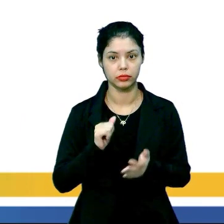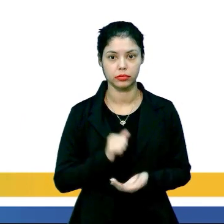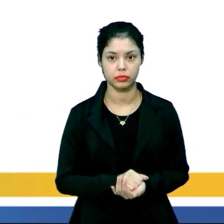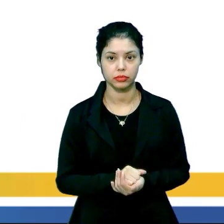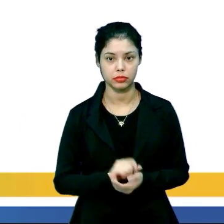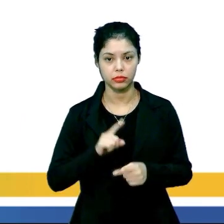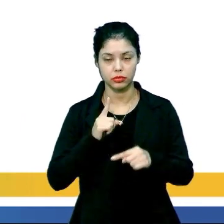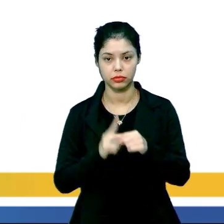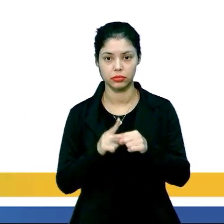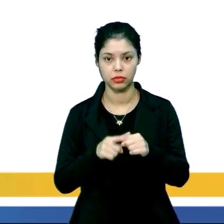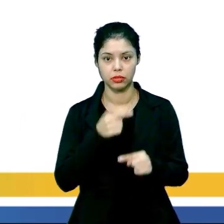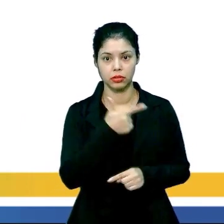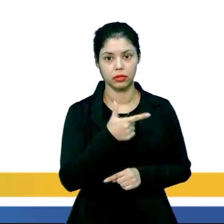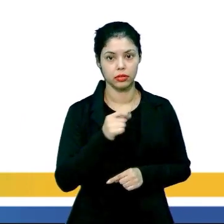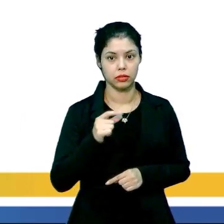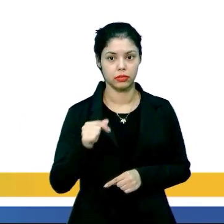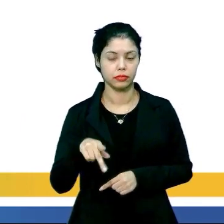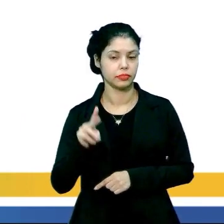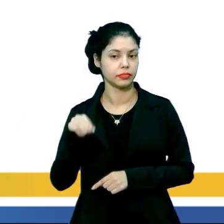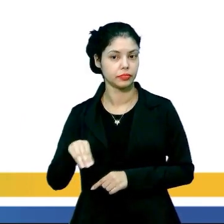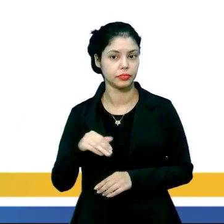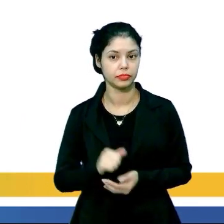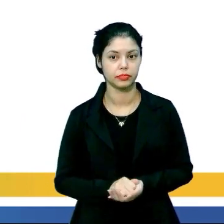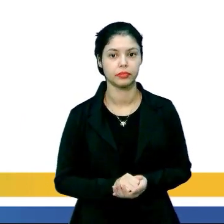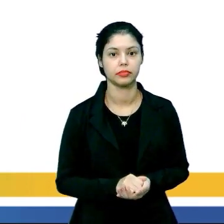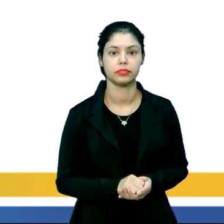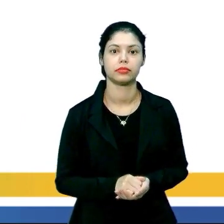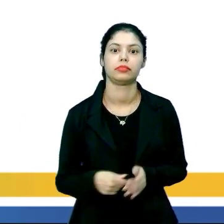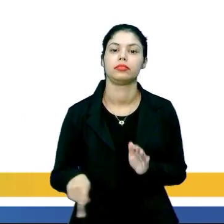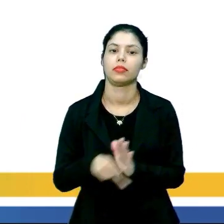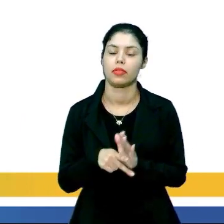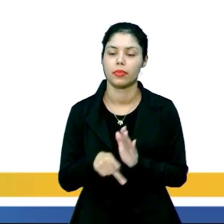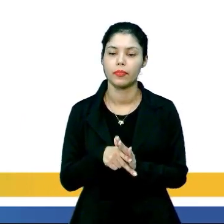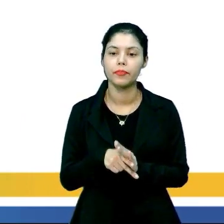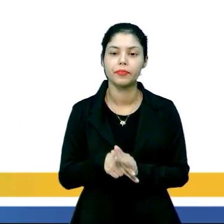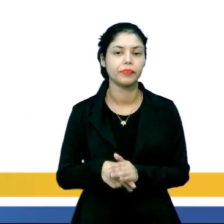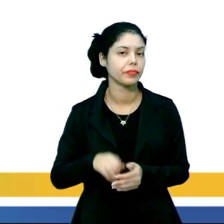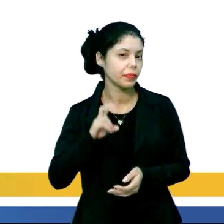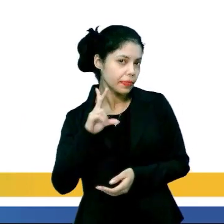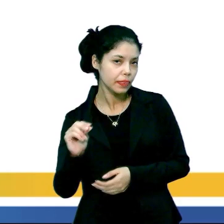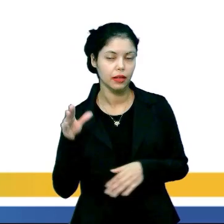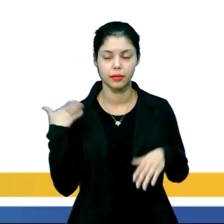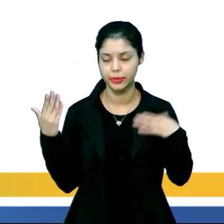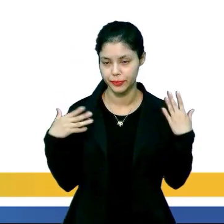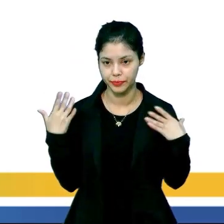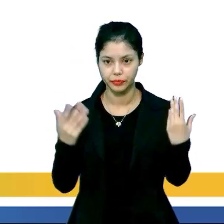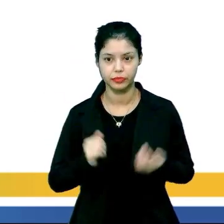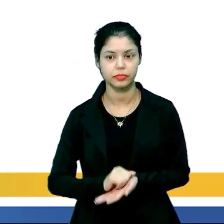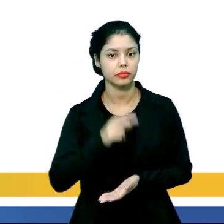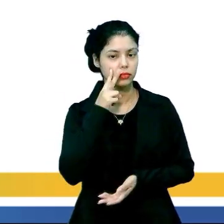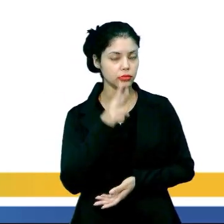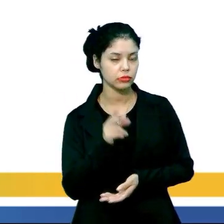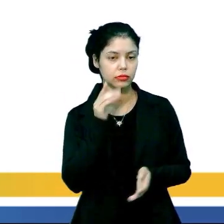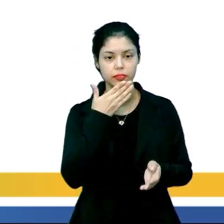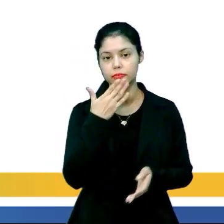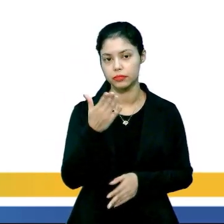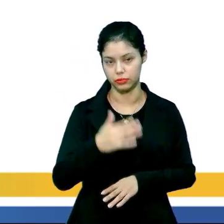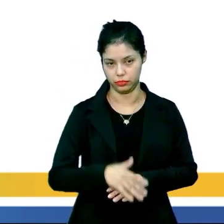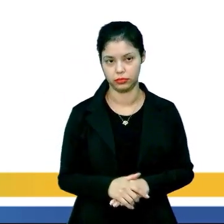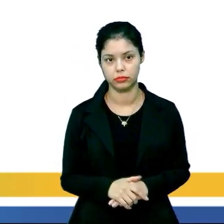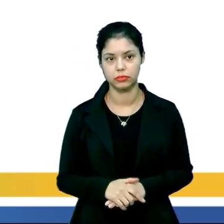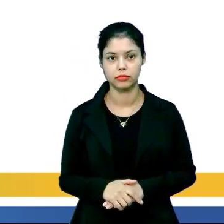destino, mais 200 km dentro do seu destino. Vai passear, né? Vamos ver o que a questão